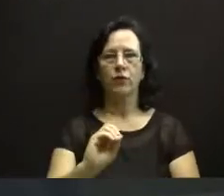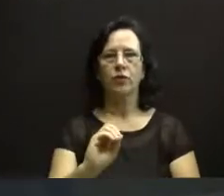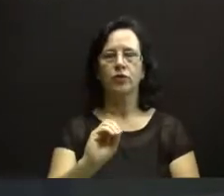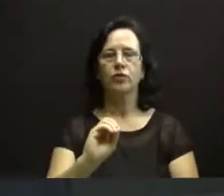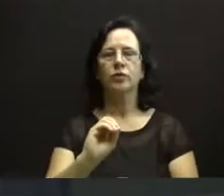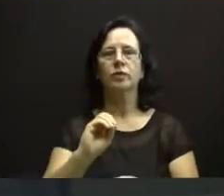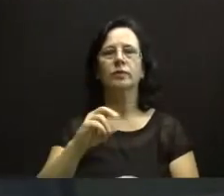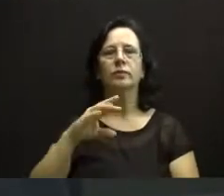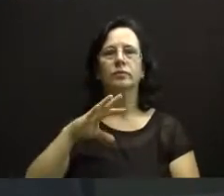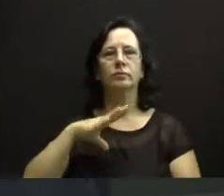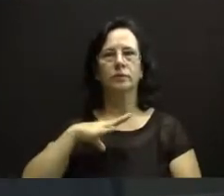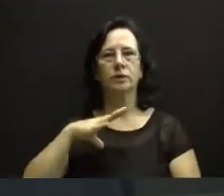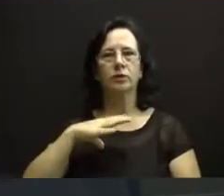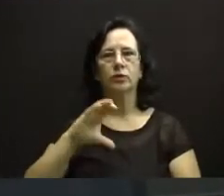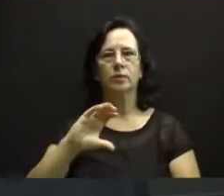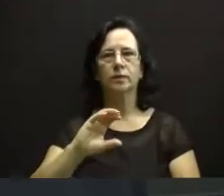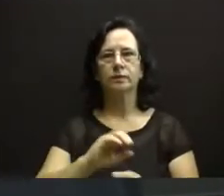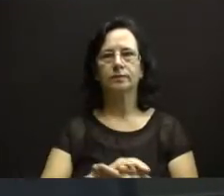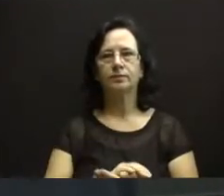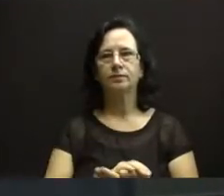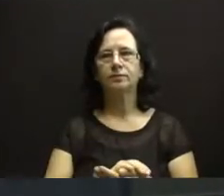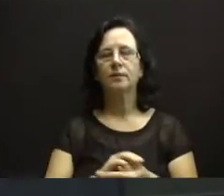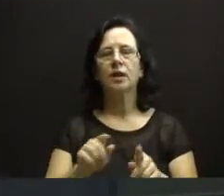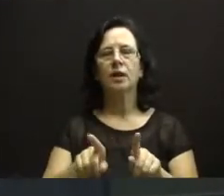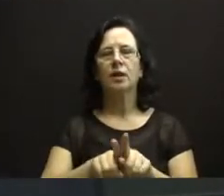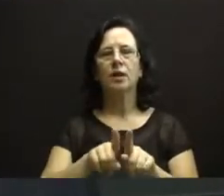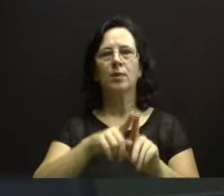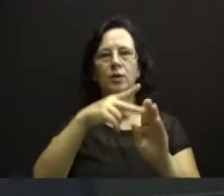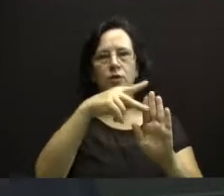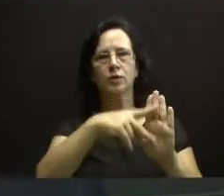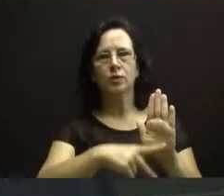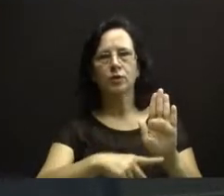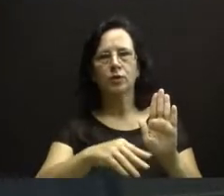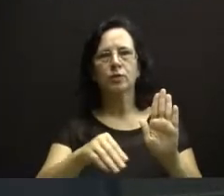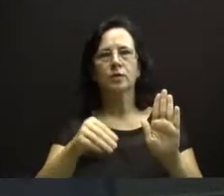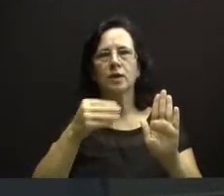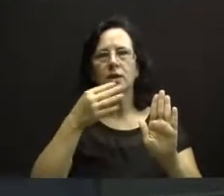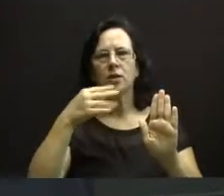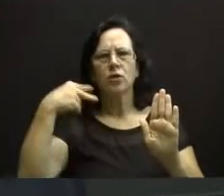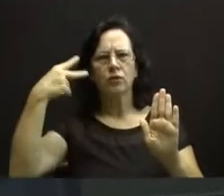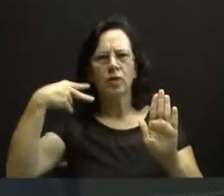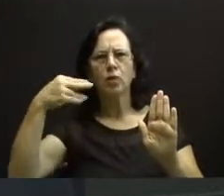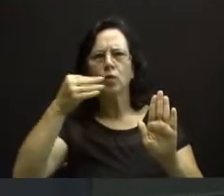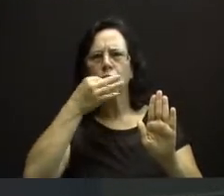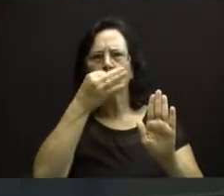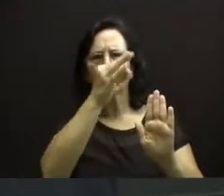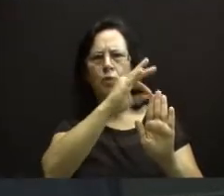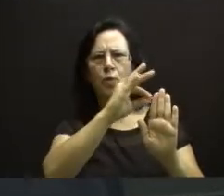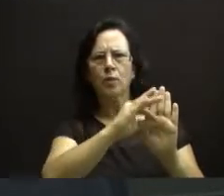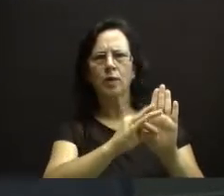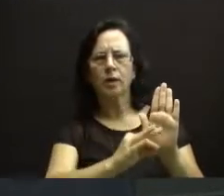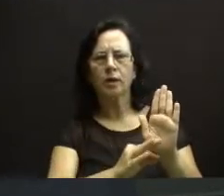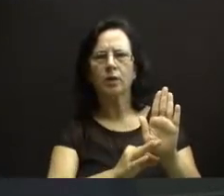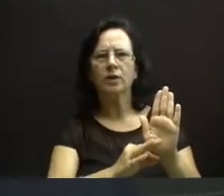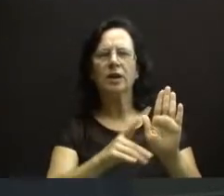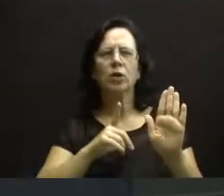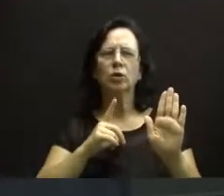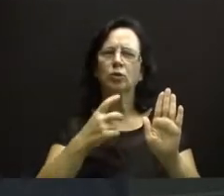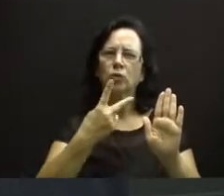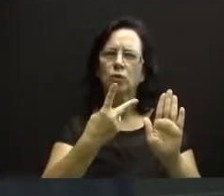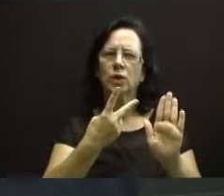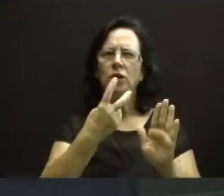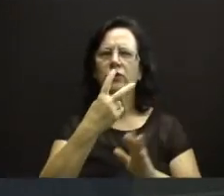municipal é também neste mesmo projeto entre as emendas impositiva dos vereadores de um total se não me engano de